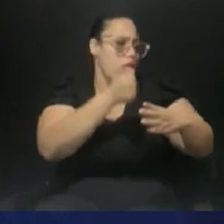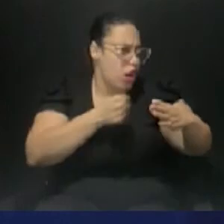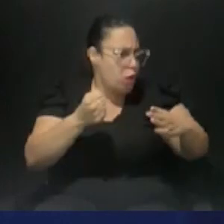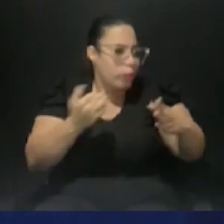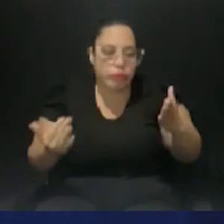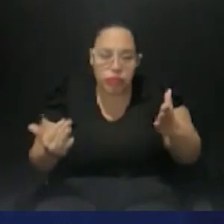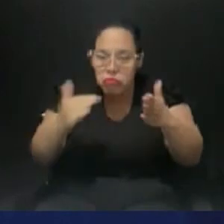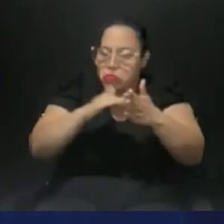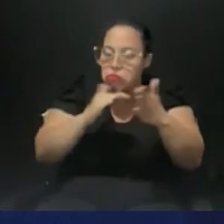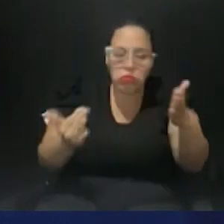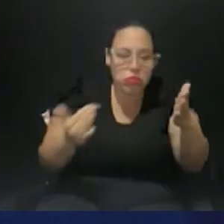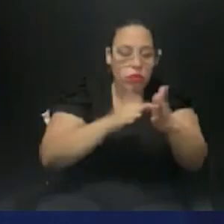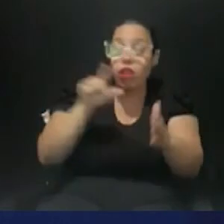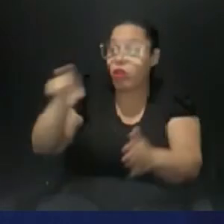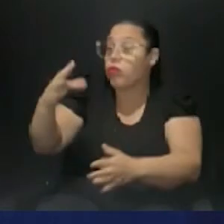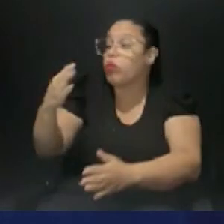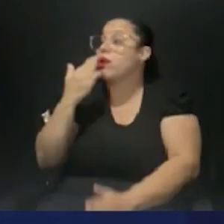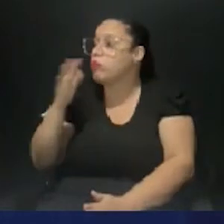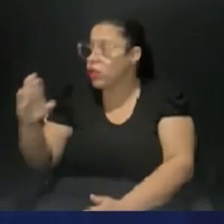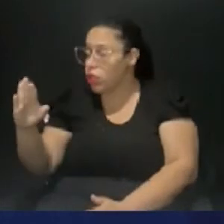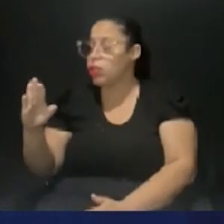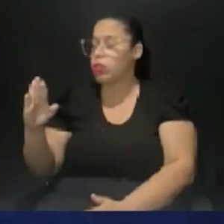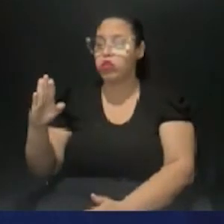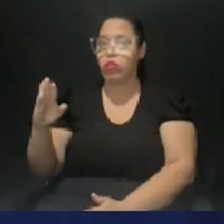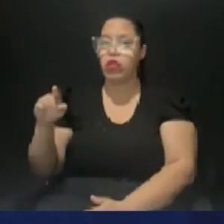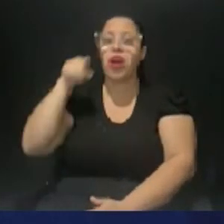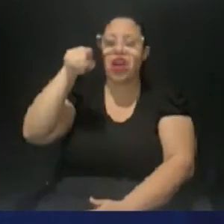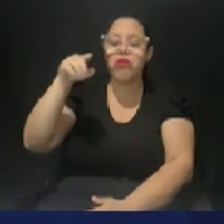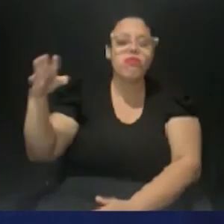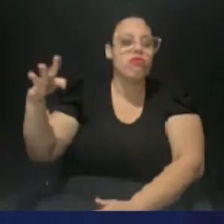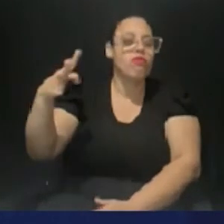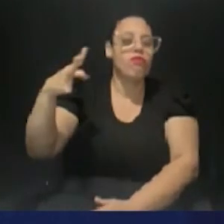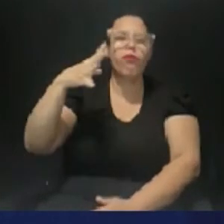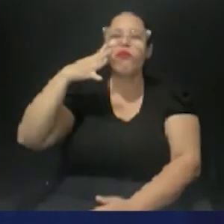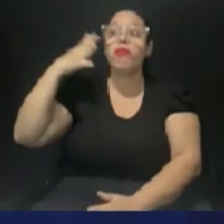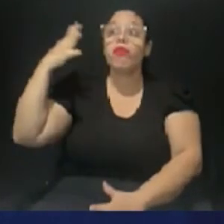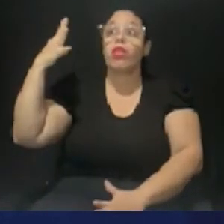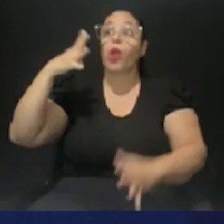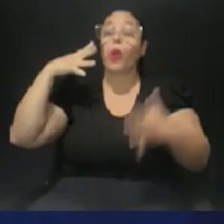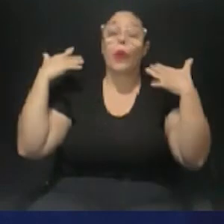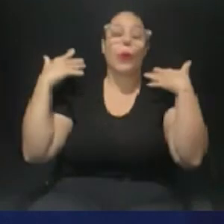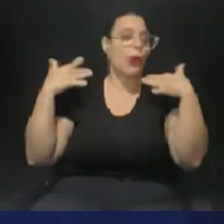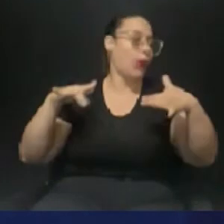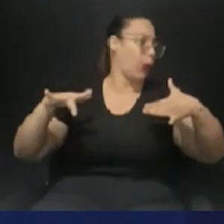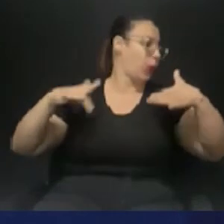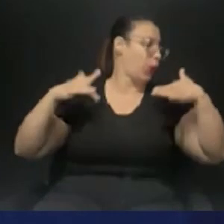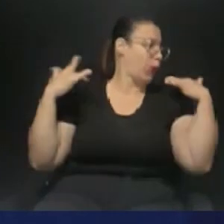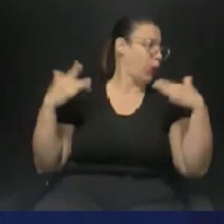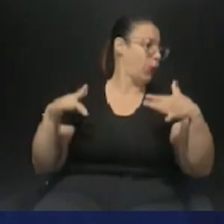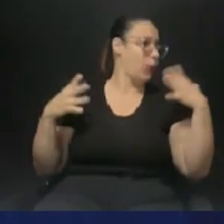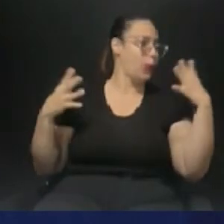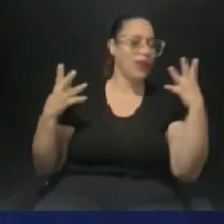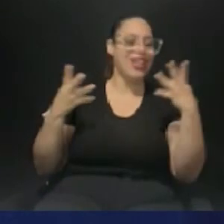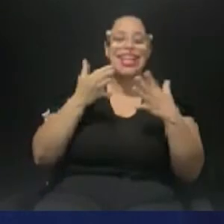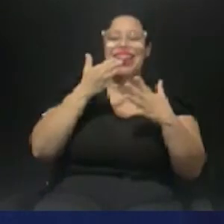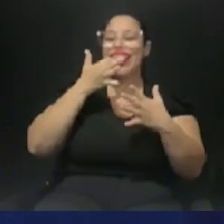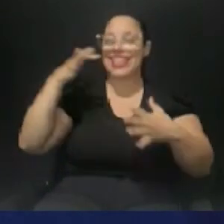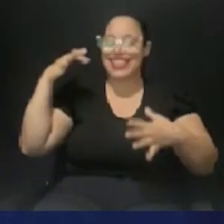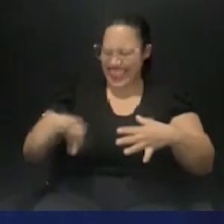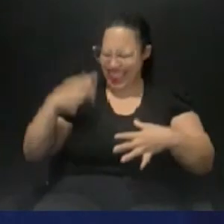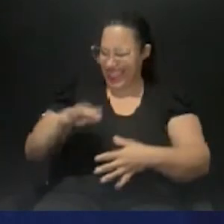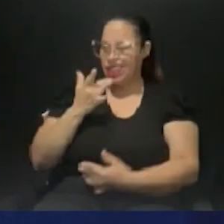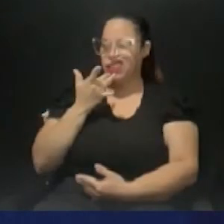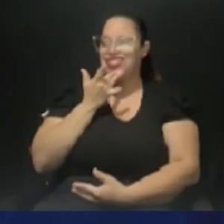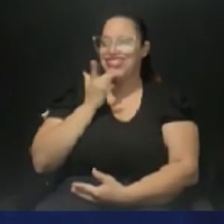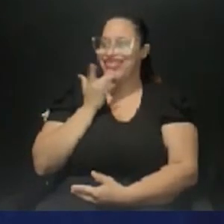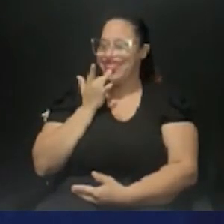te aguça, né, todos os sentidos do paladar, principalmente. Mas eu fiquei